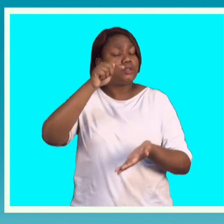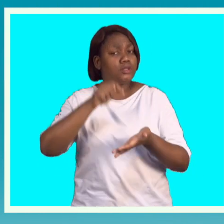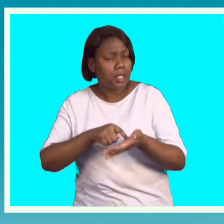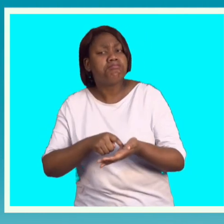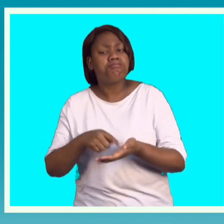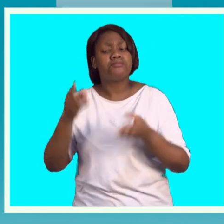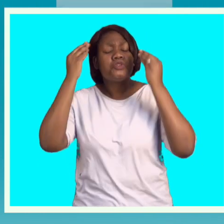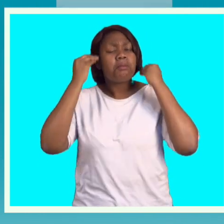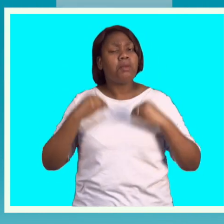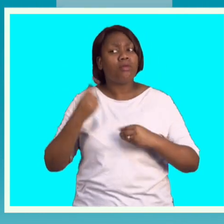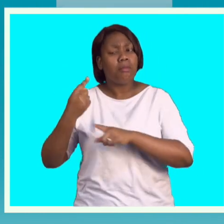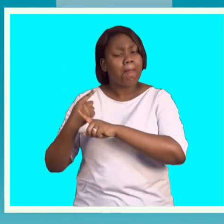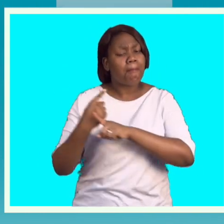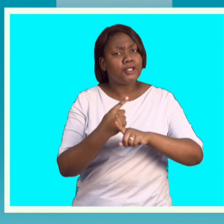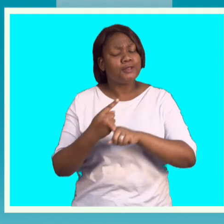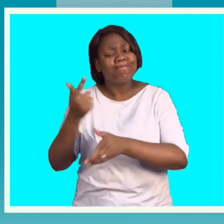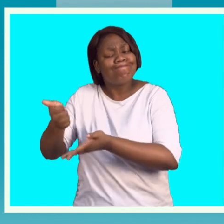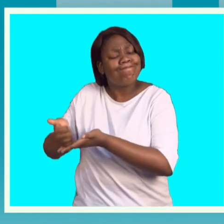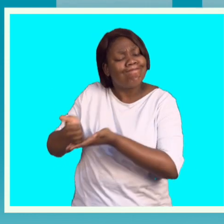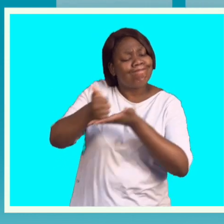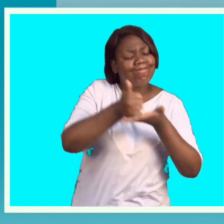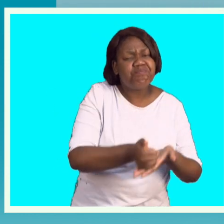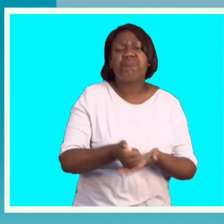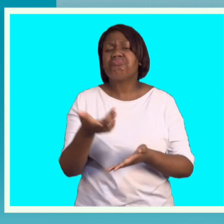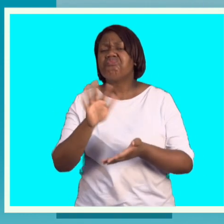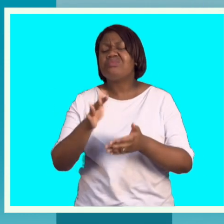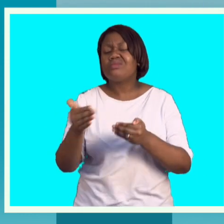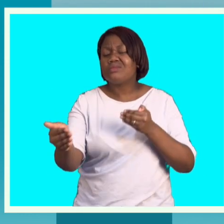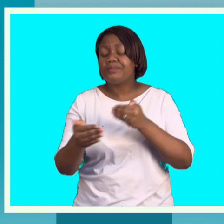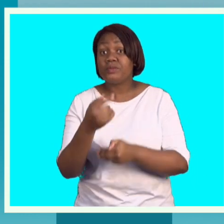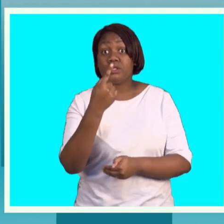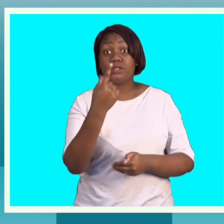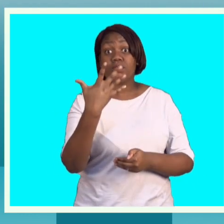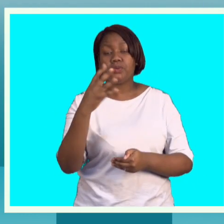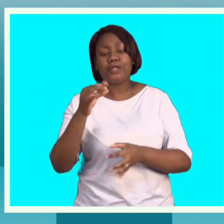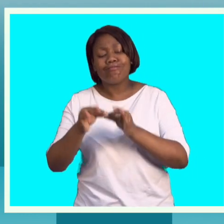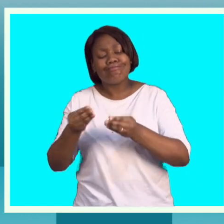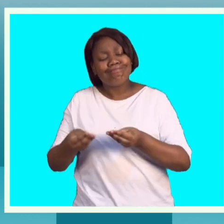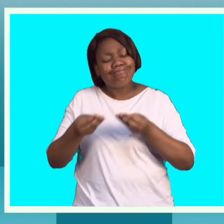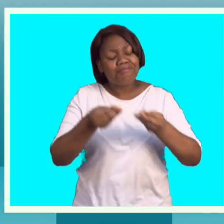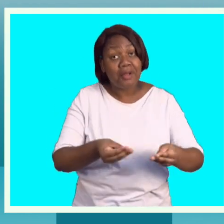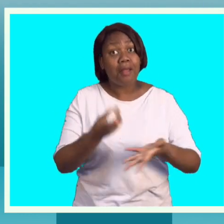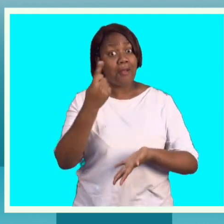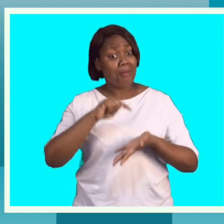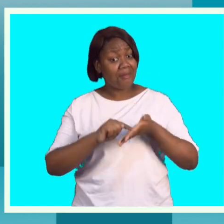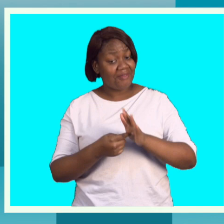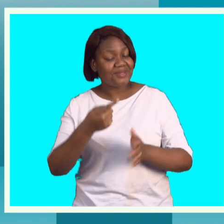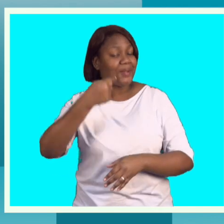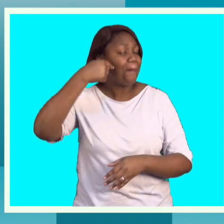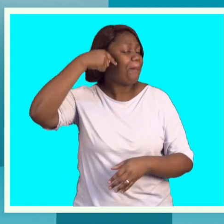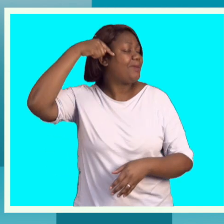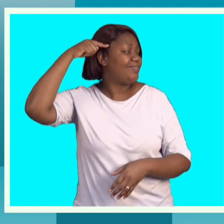campanha que teve lugar no Hospital Central do Maputo e contou com a participação de médicos estrangeiros. Dos